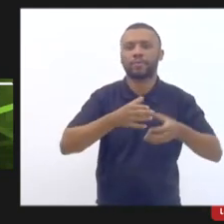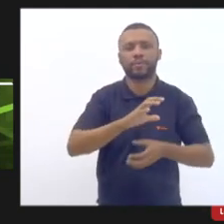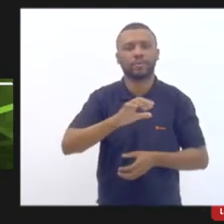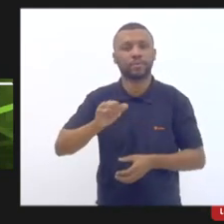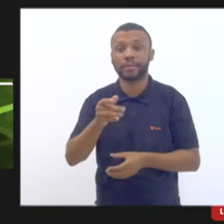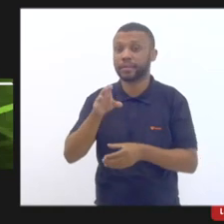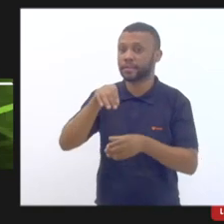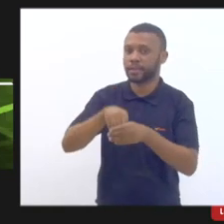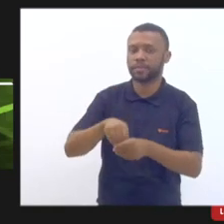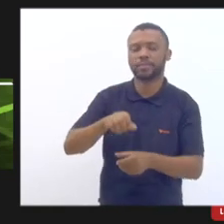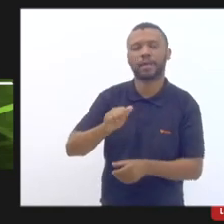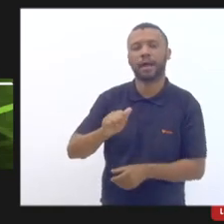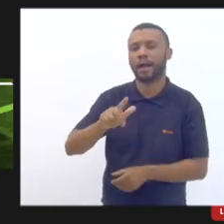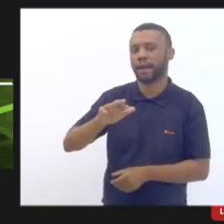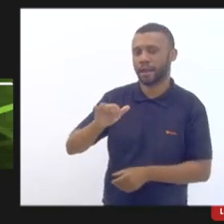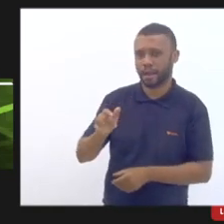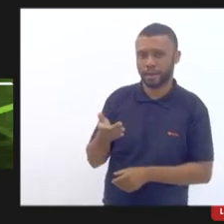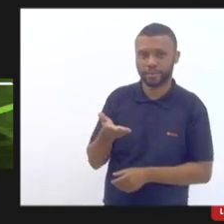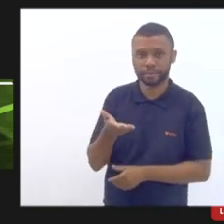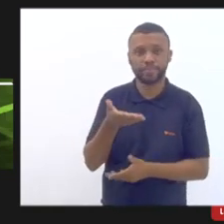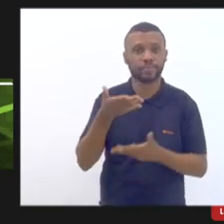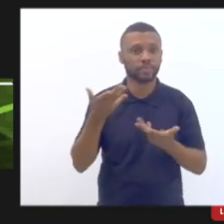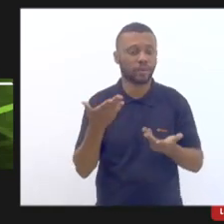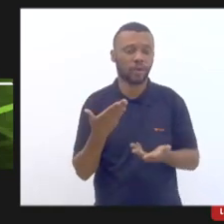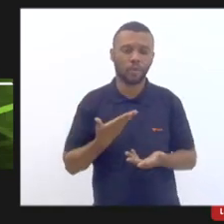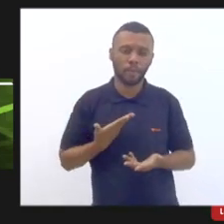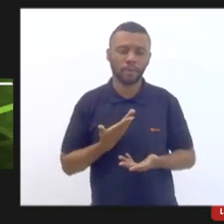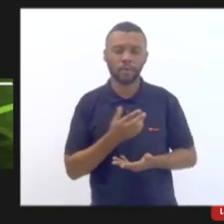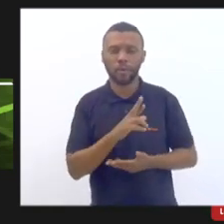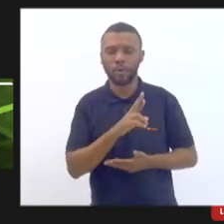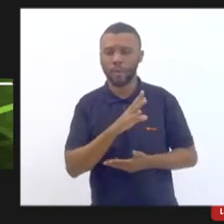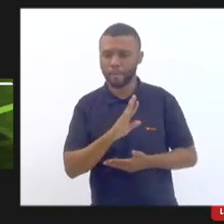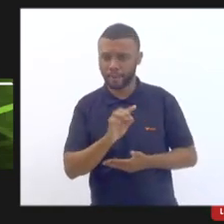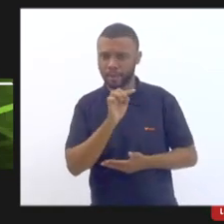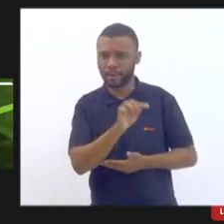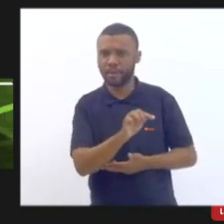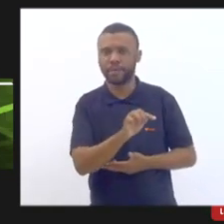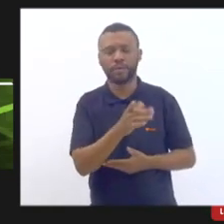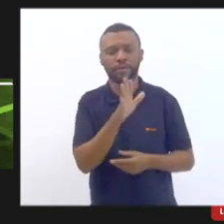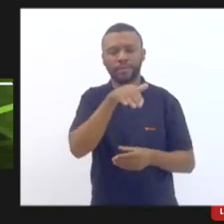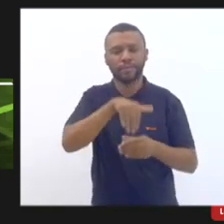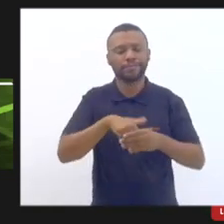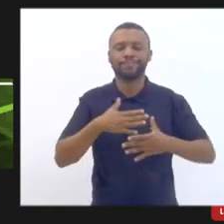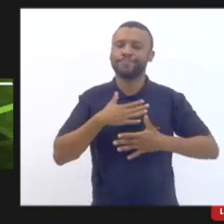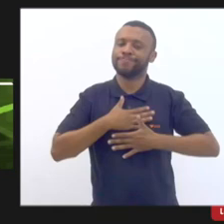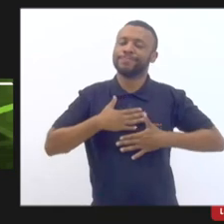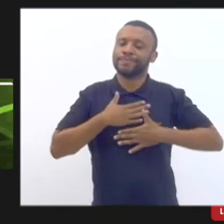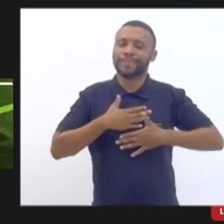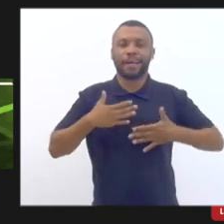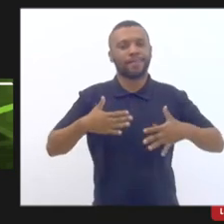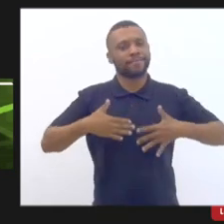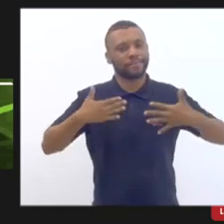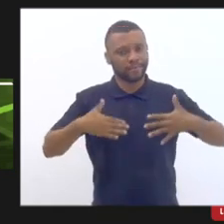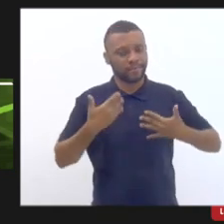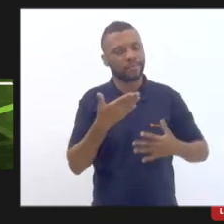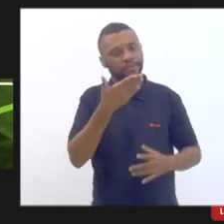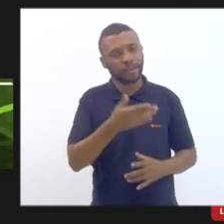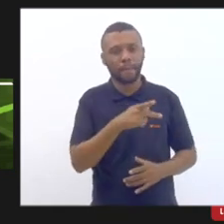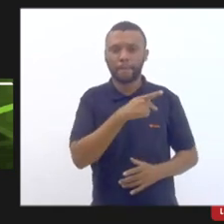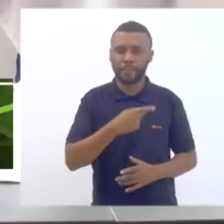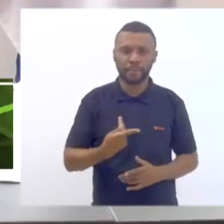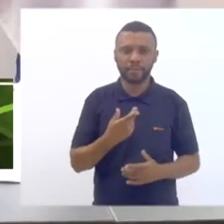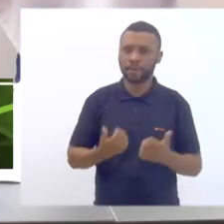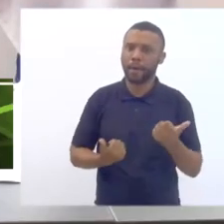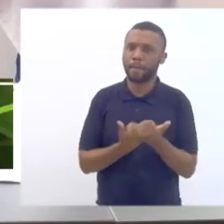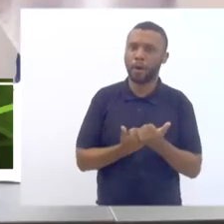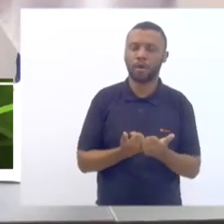Leste. Então, amigo Rodrigo Bacelar, voto com muita satisfação você para presidente.